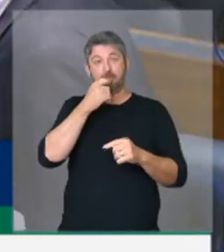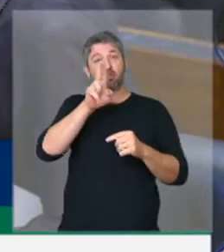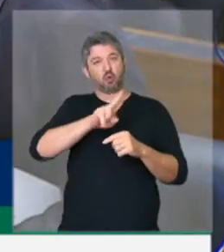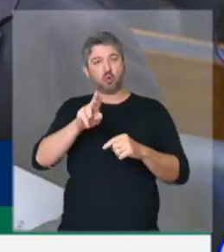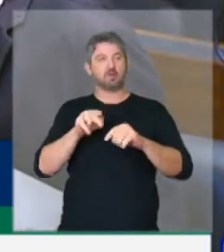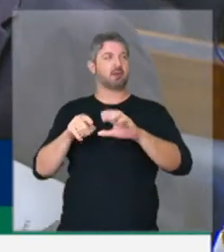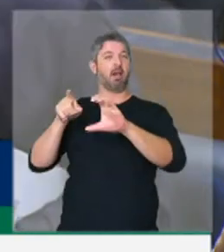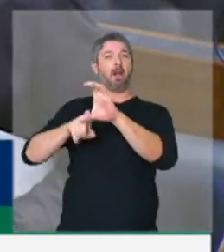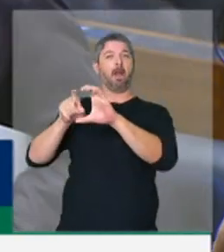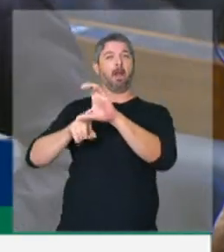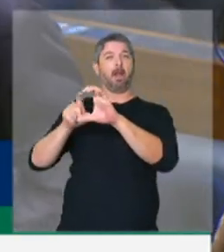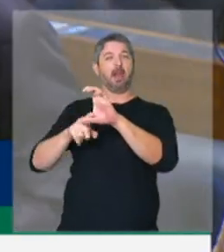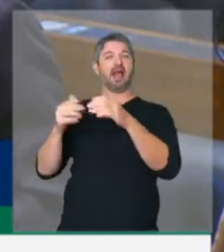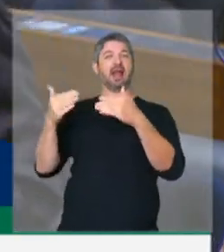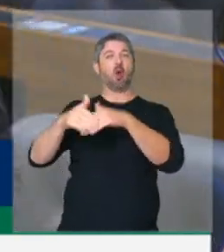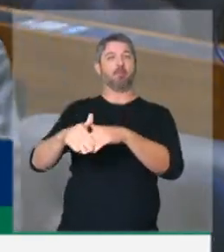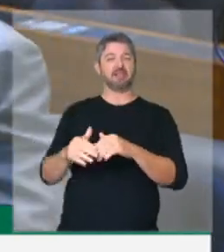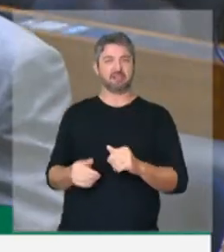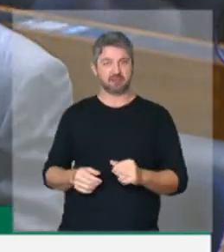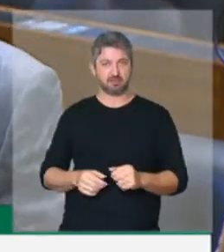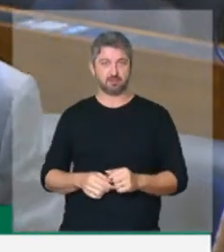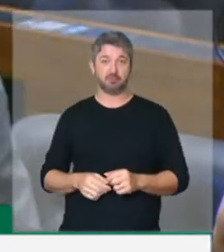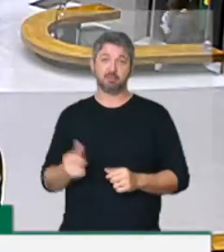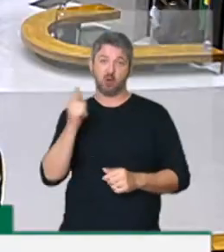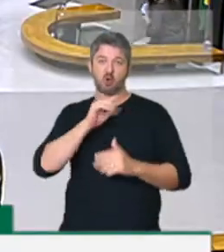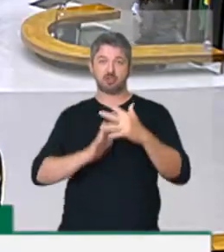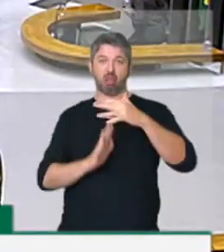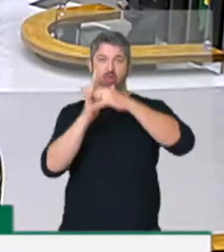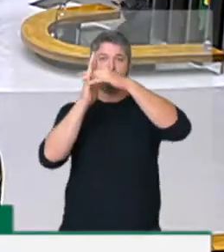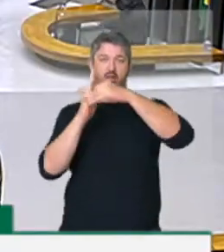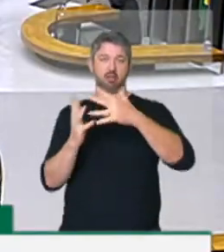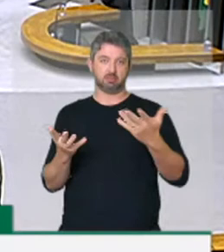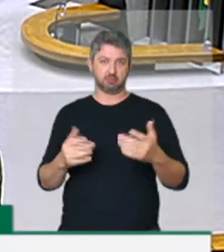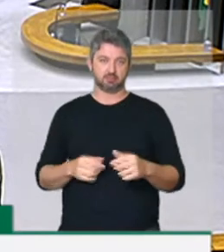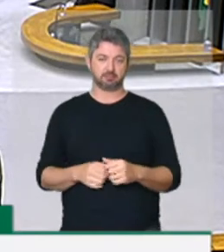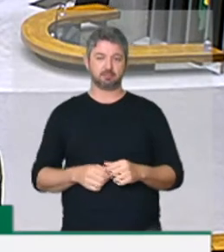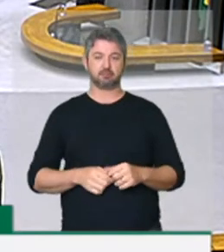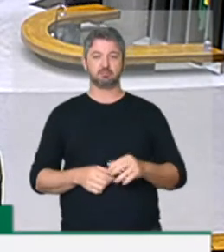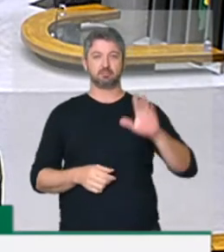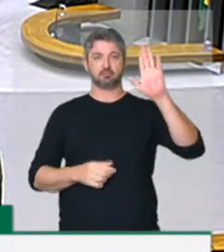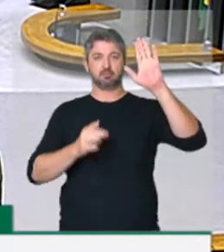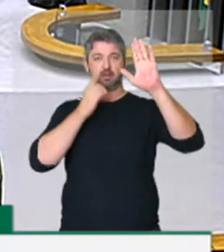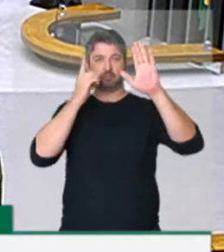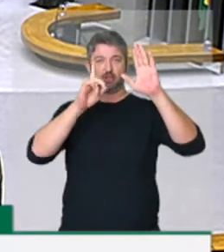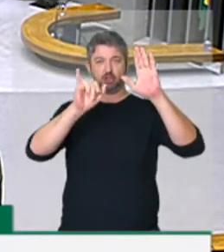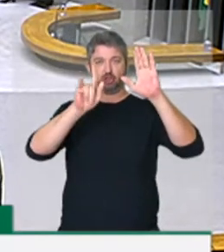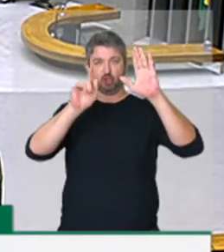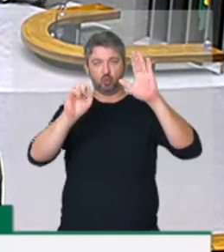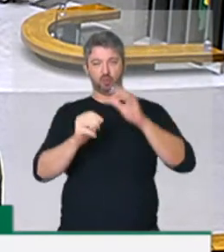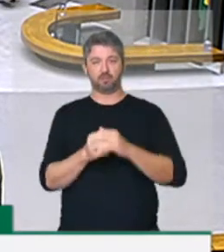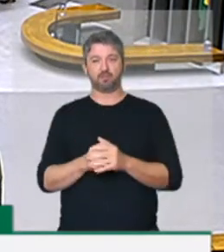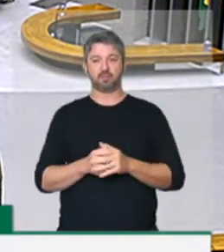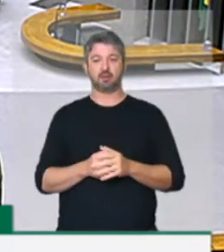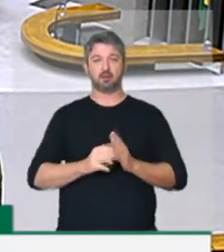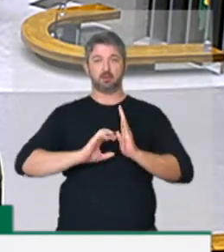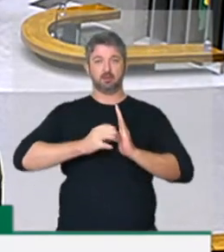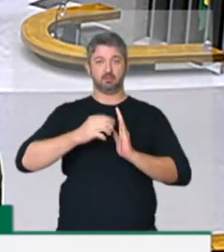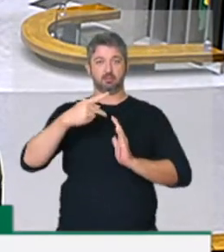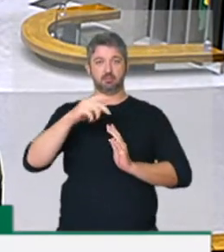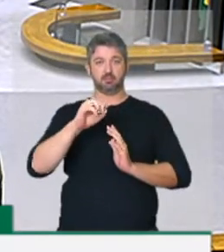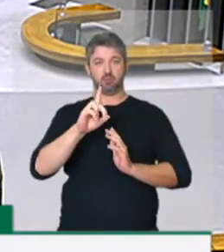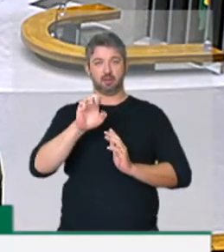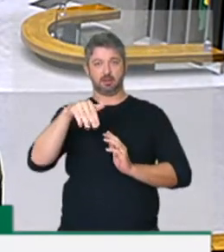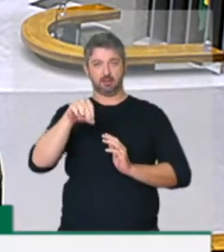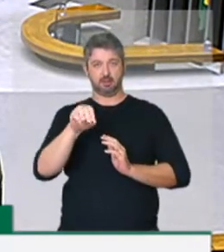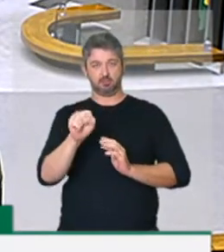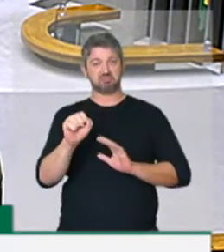penduricalhos para conseguir. Presidente, deputado Diego, presidente, o Podemos parabeniza